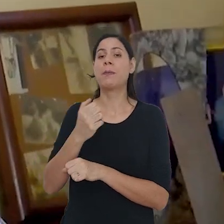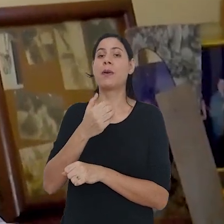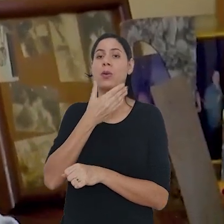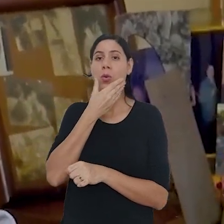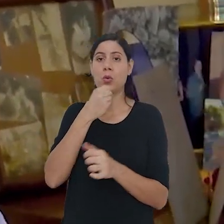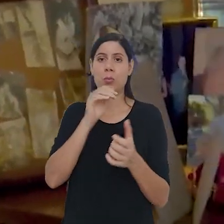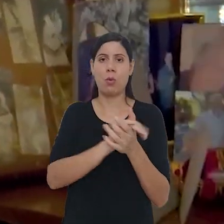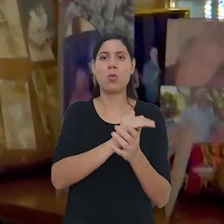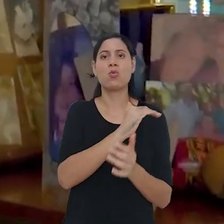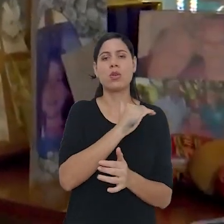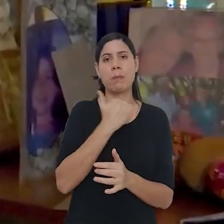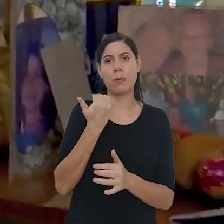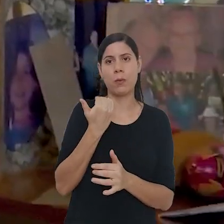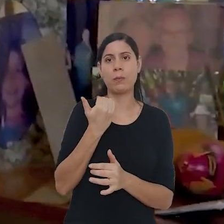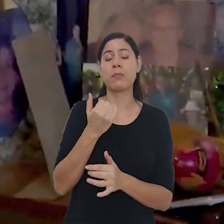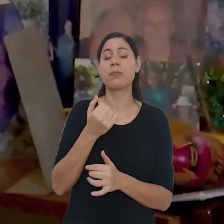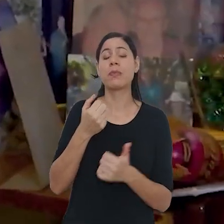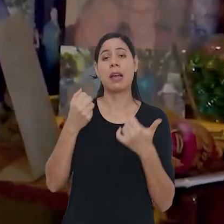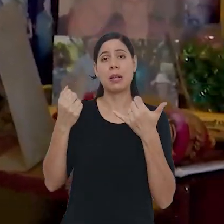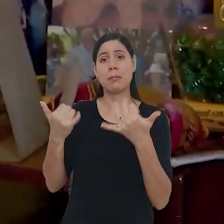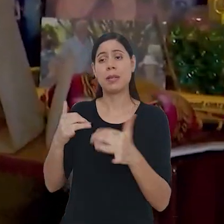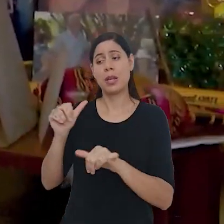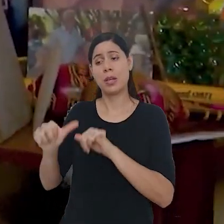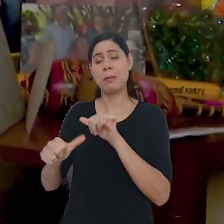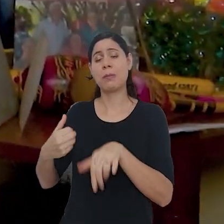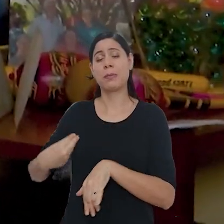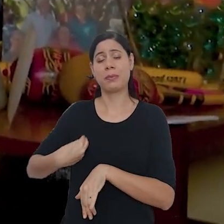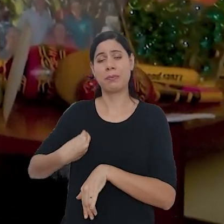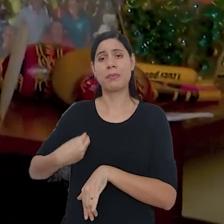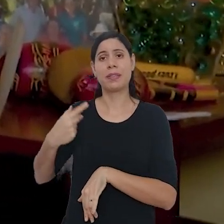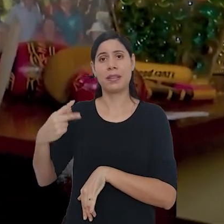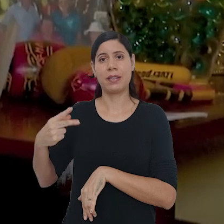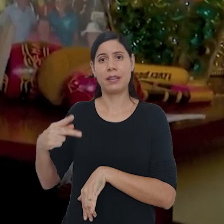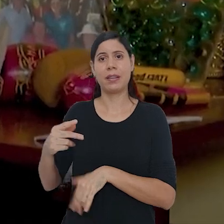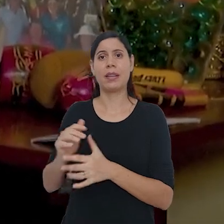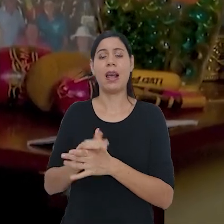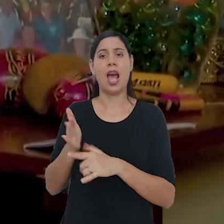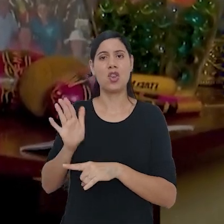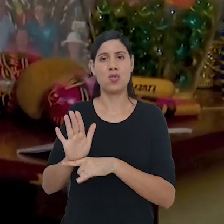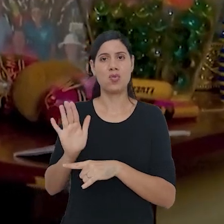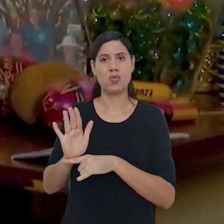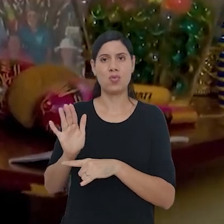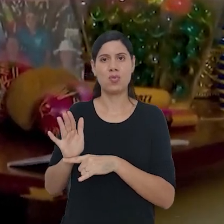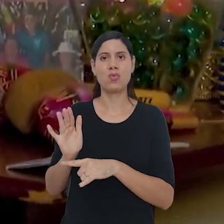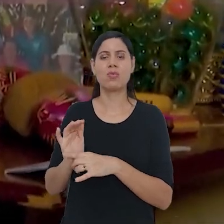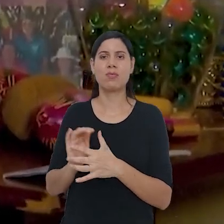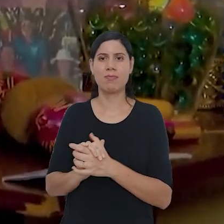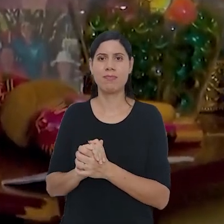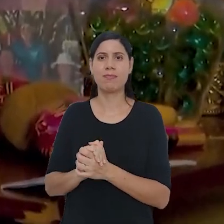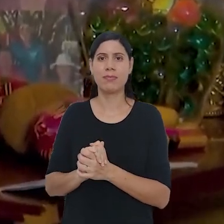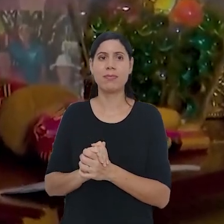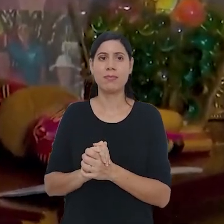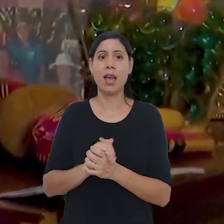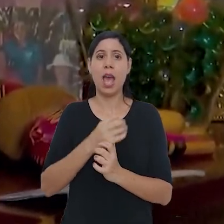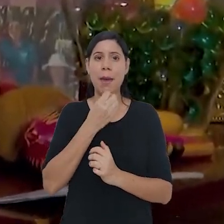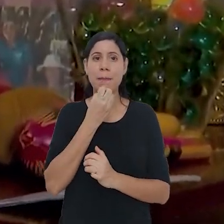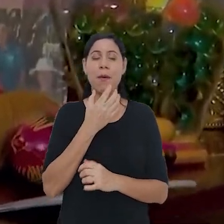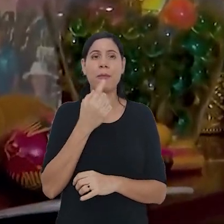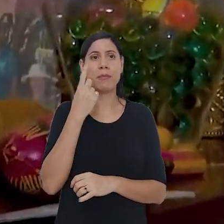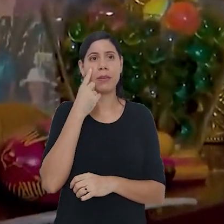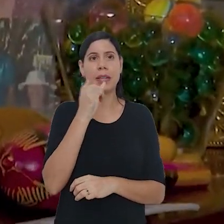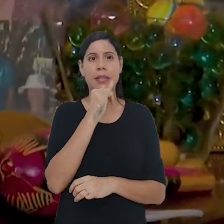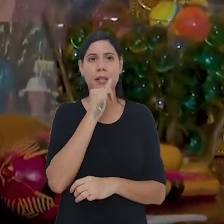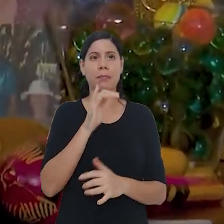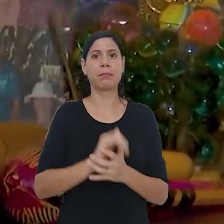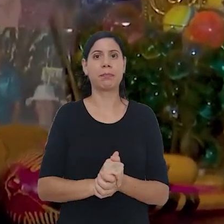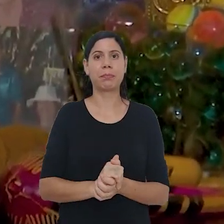por exemplo, tem 92 anos e há quase 30 recebe a pensão pela morte do marido, que era alfaiate. Ela conta que o